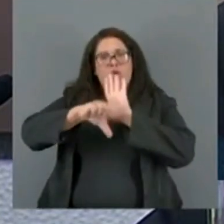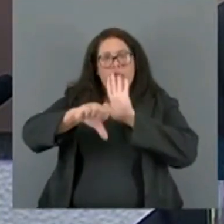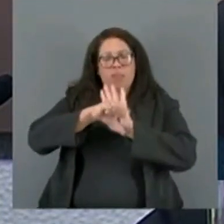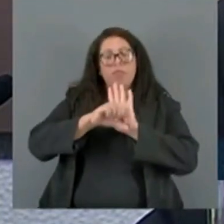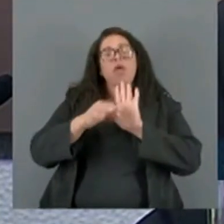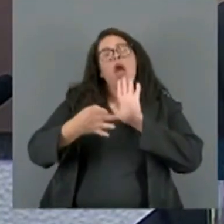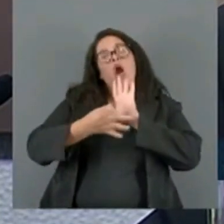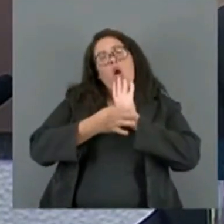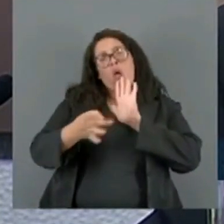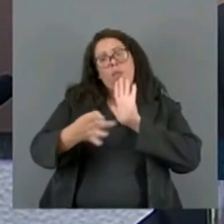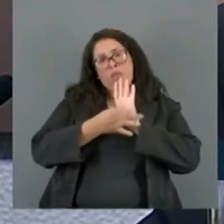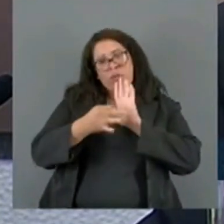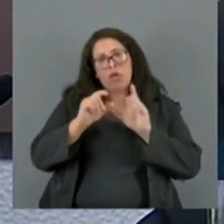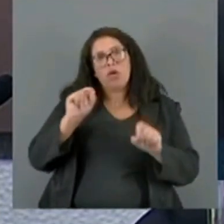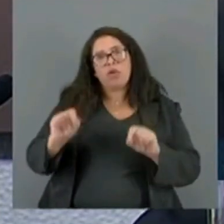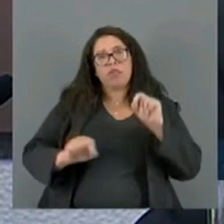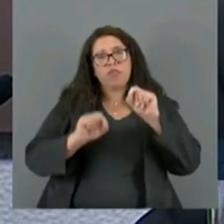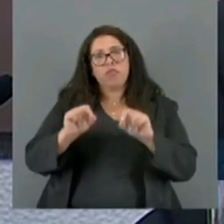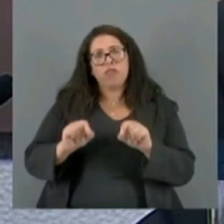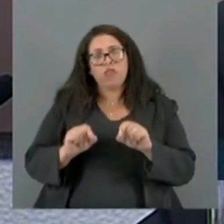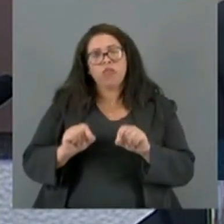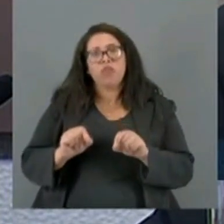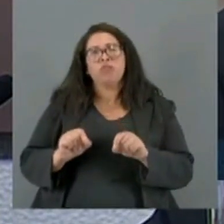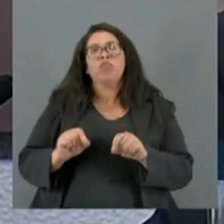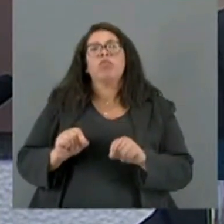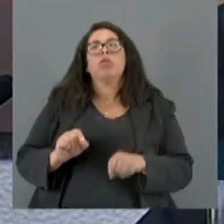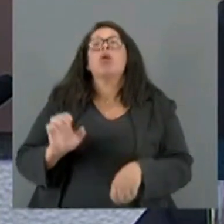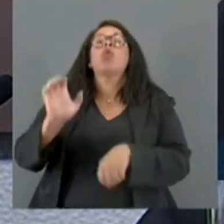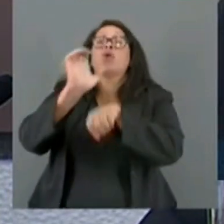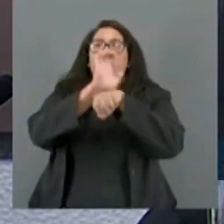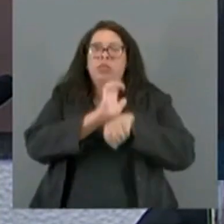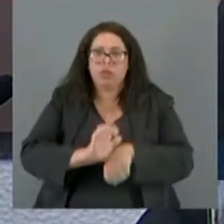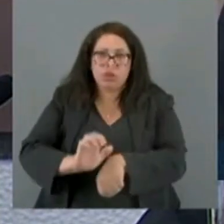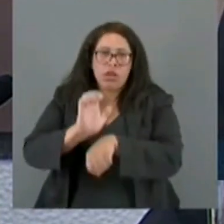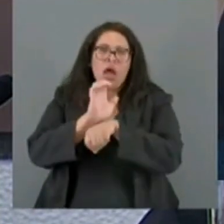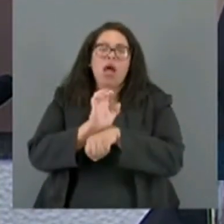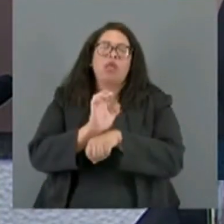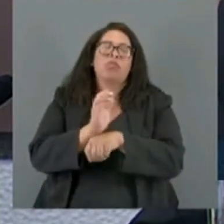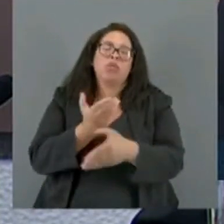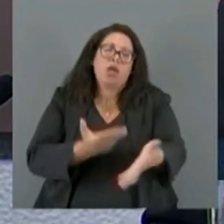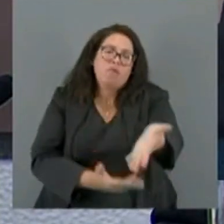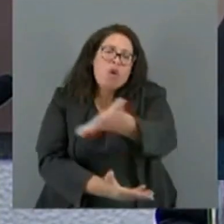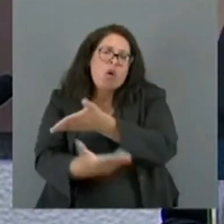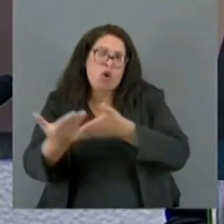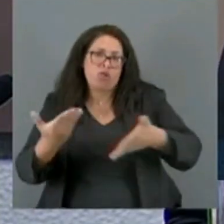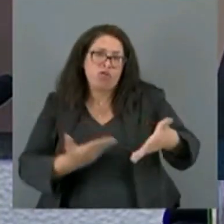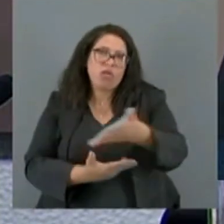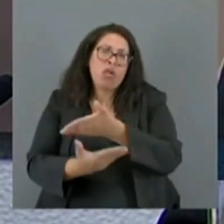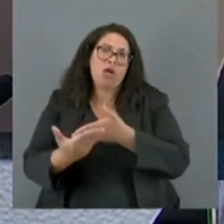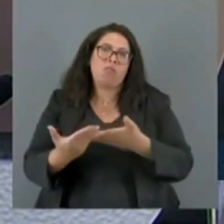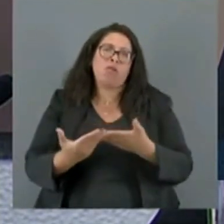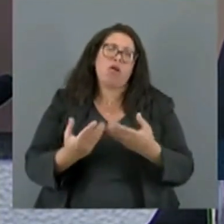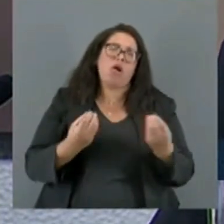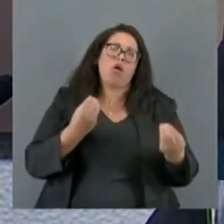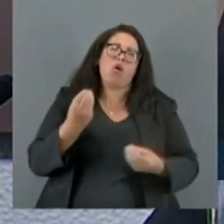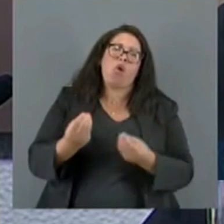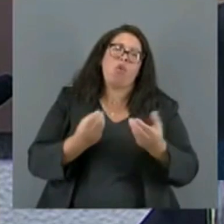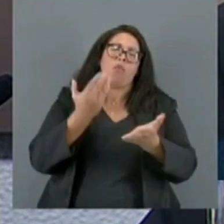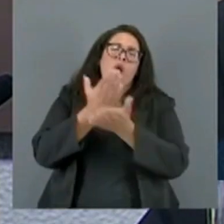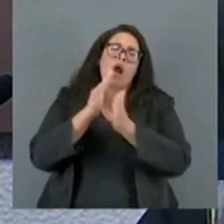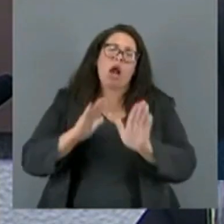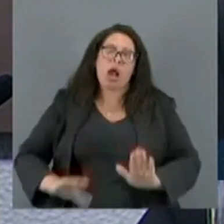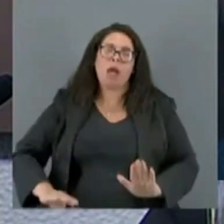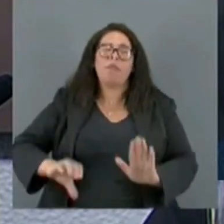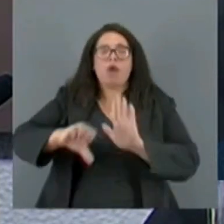ponto de vista é que os estados devem articular como deve combater esse crime. E